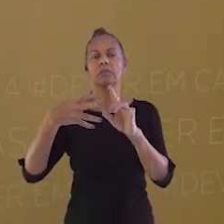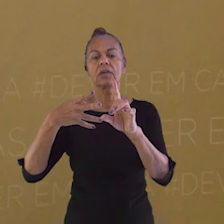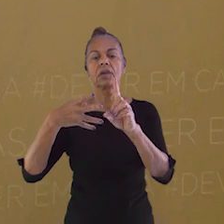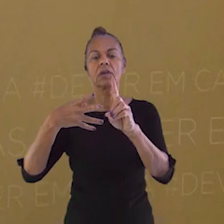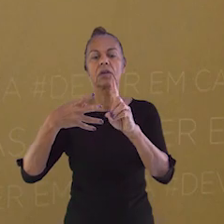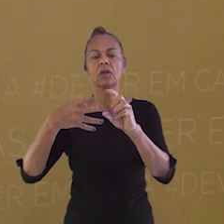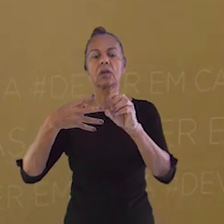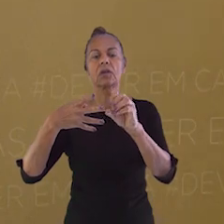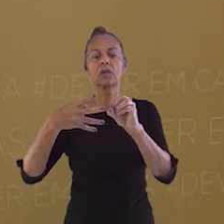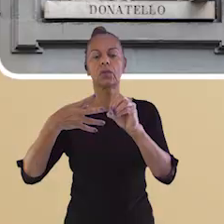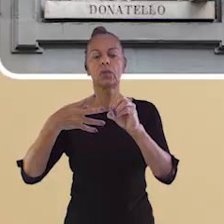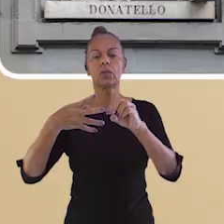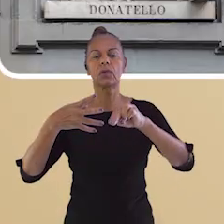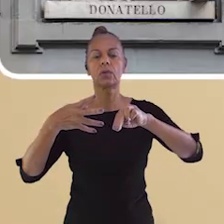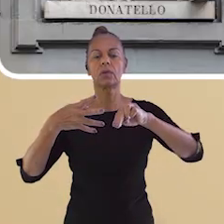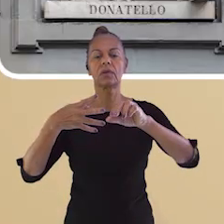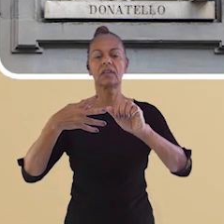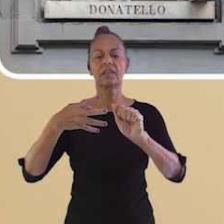segundo artista.